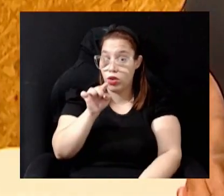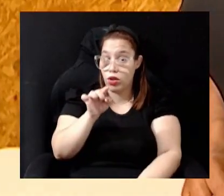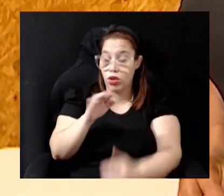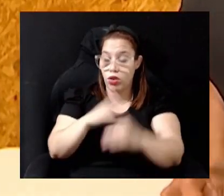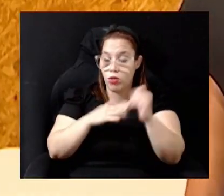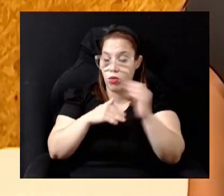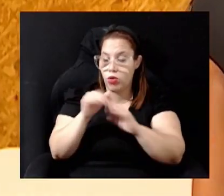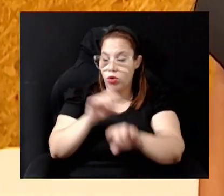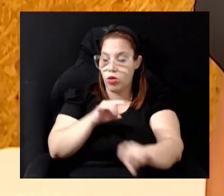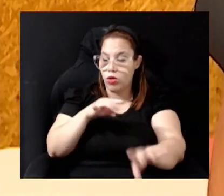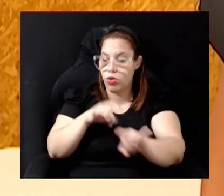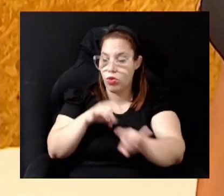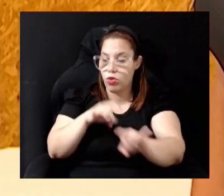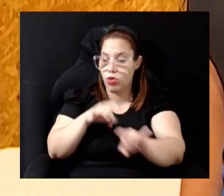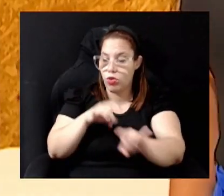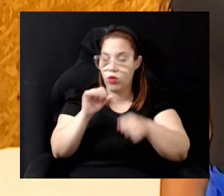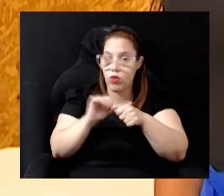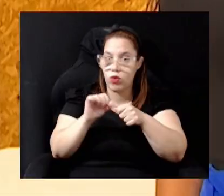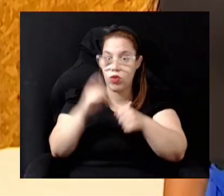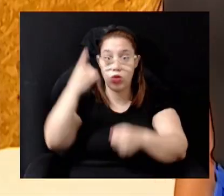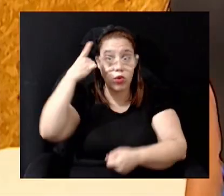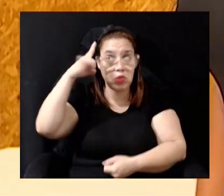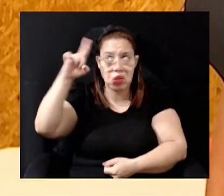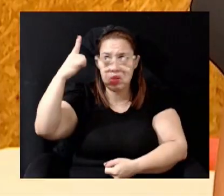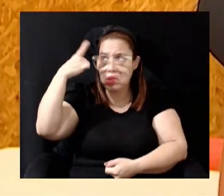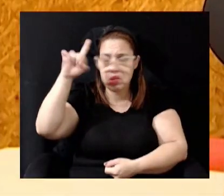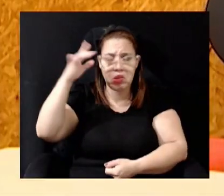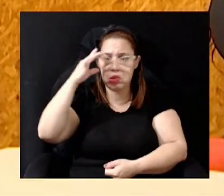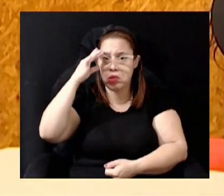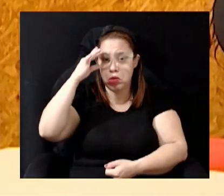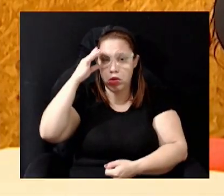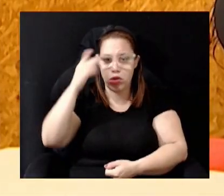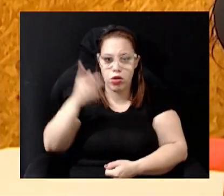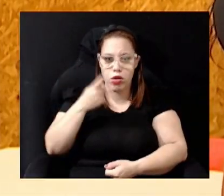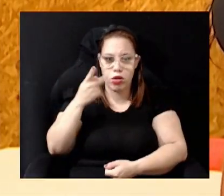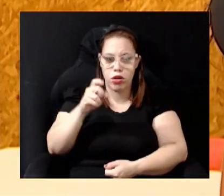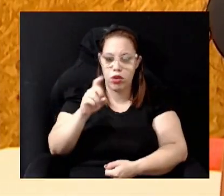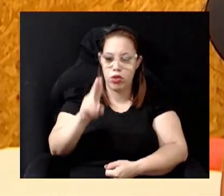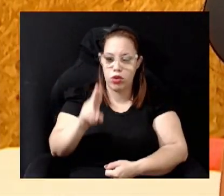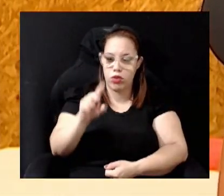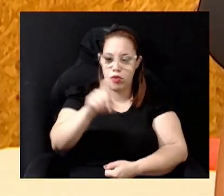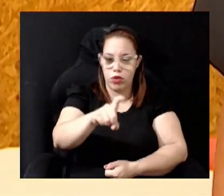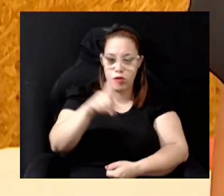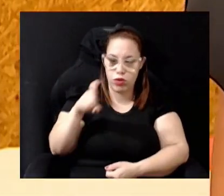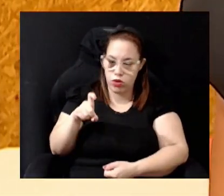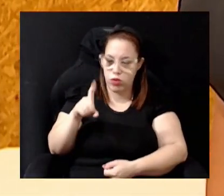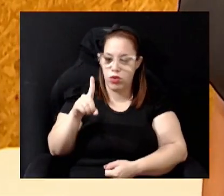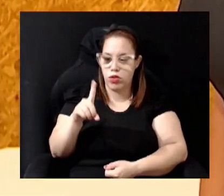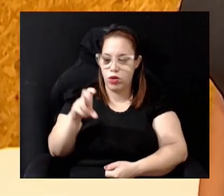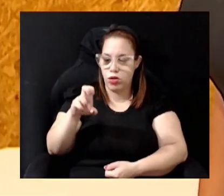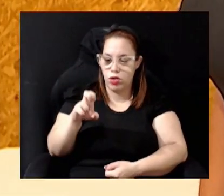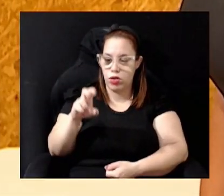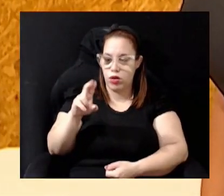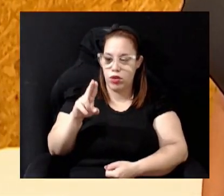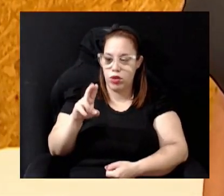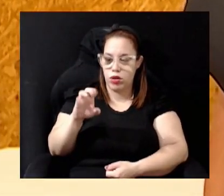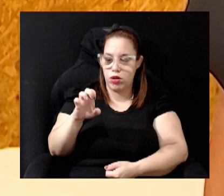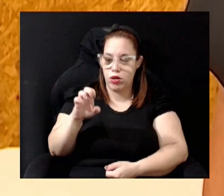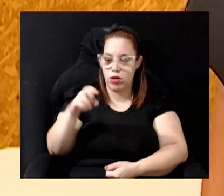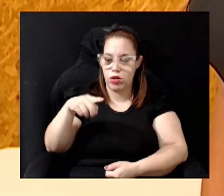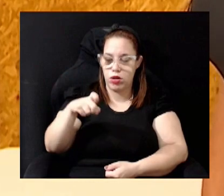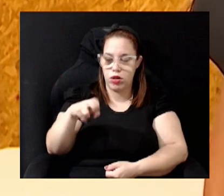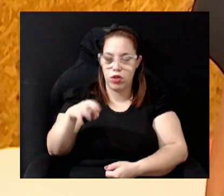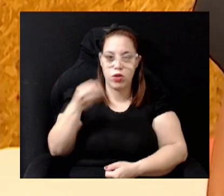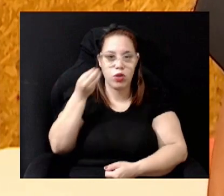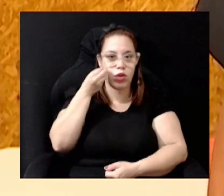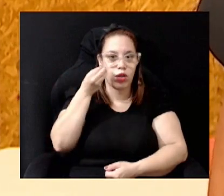produtos que fazem parte do nosso dia a dia, né? Então, quando a gente diz UX Designer, a gente está falando sobre o design da experiência do usuário, né?